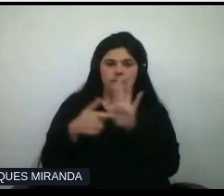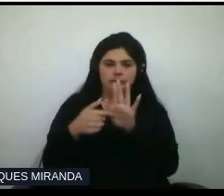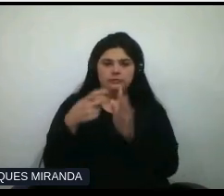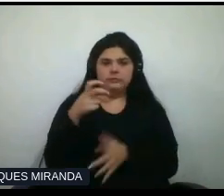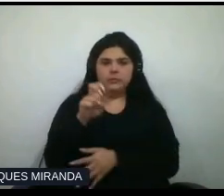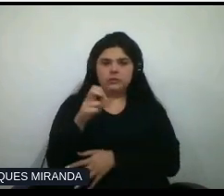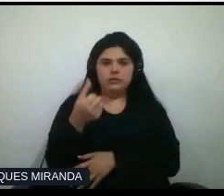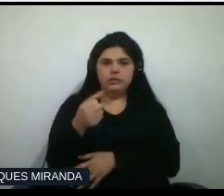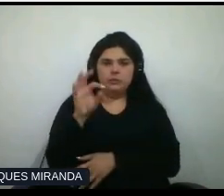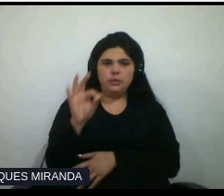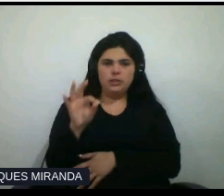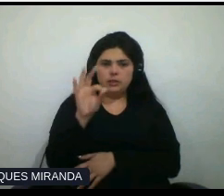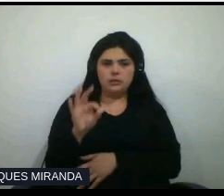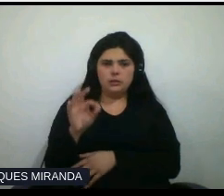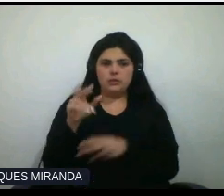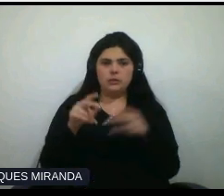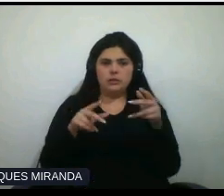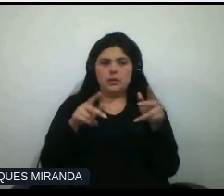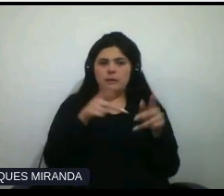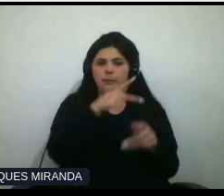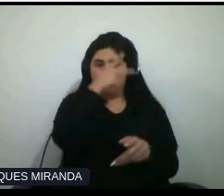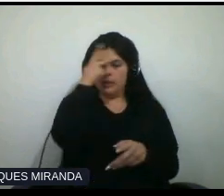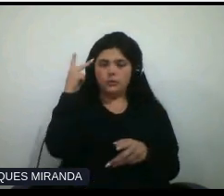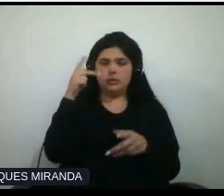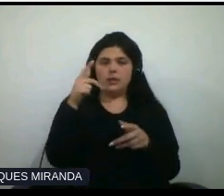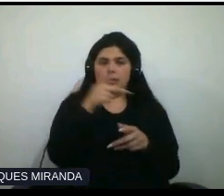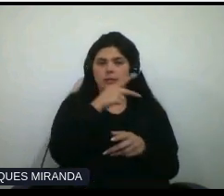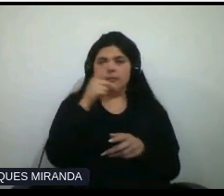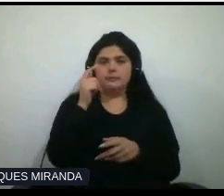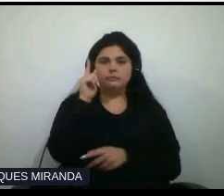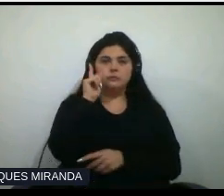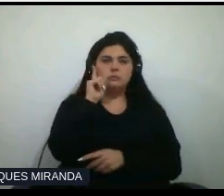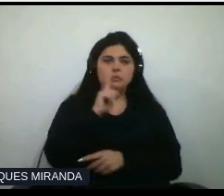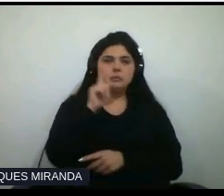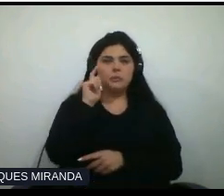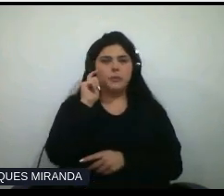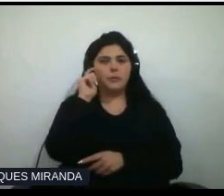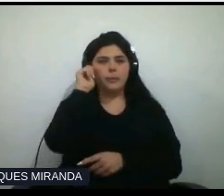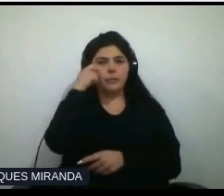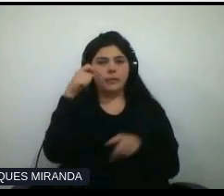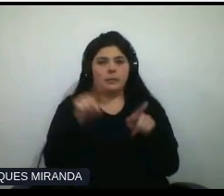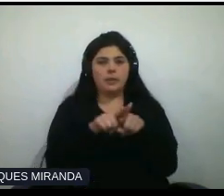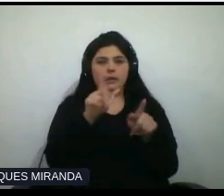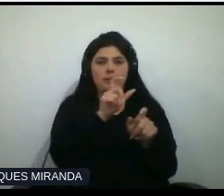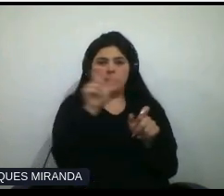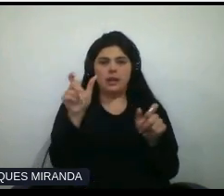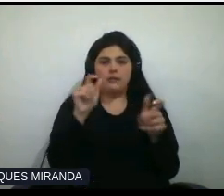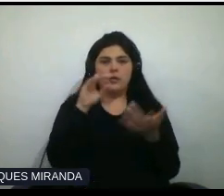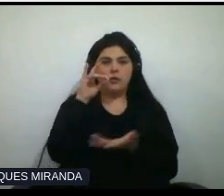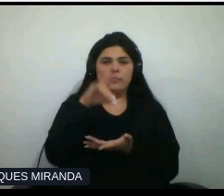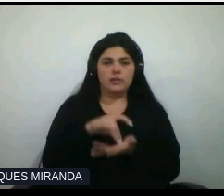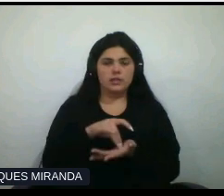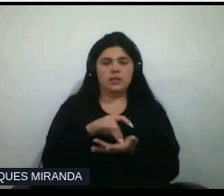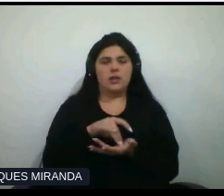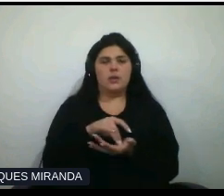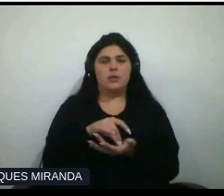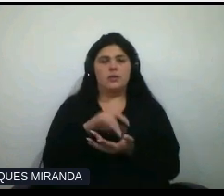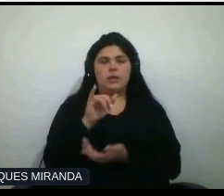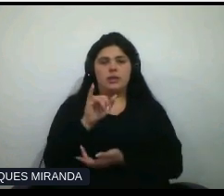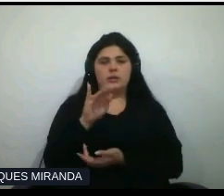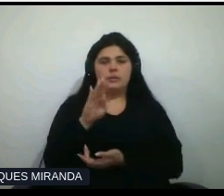aproximadamente 56% da população composta por pessoas pardas ou negras, que são os termos oficiais dentro do